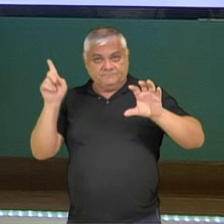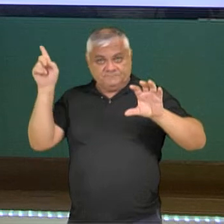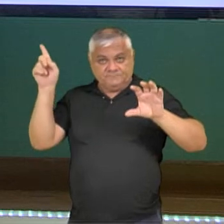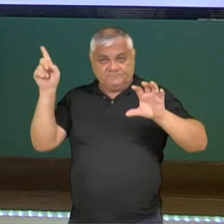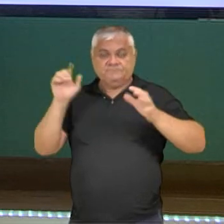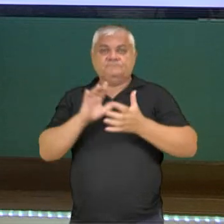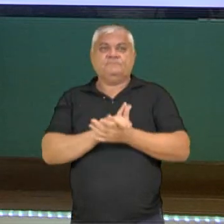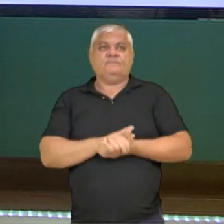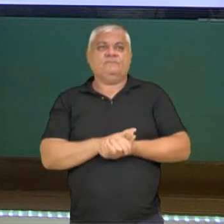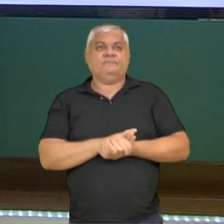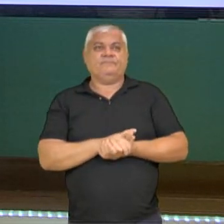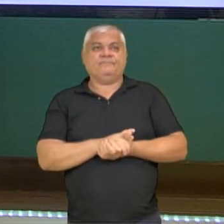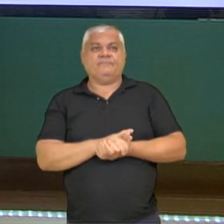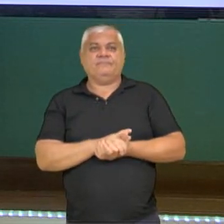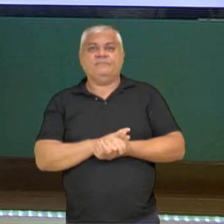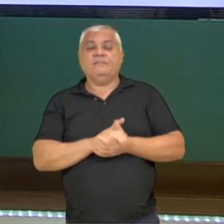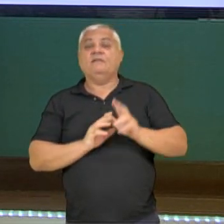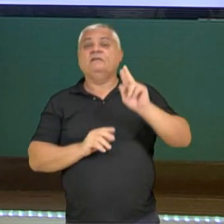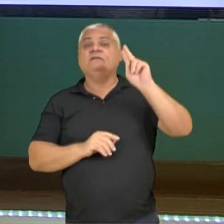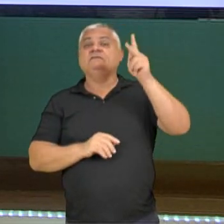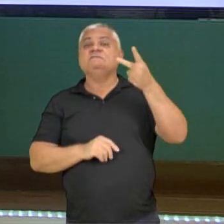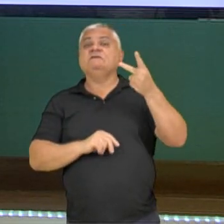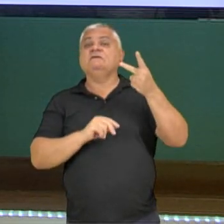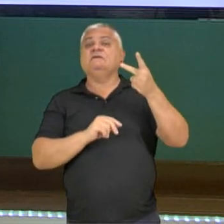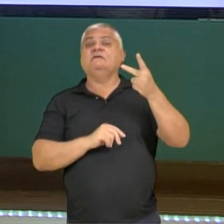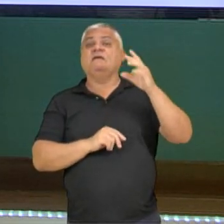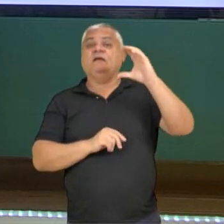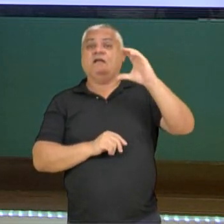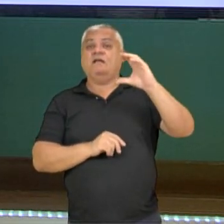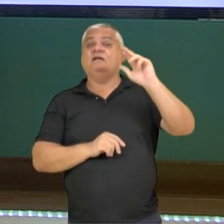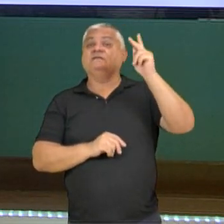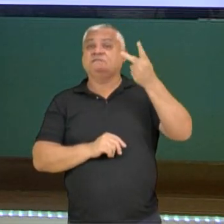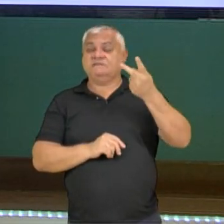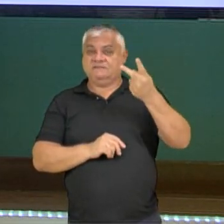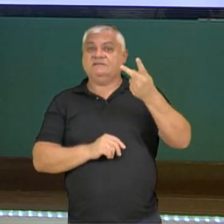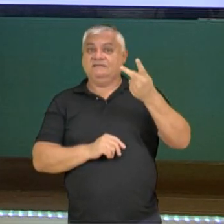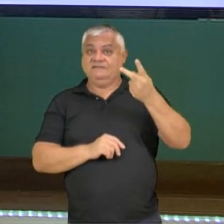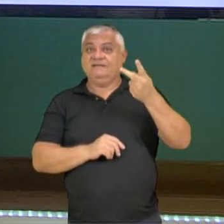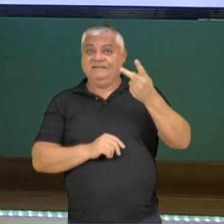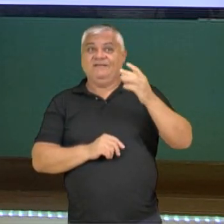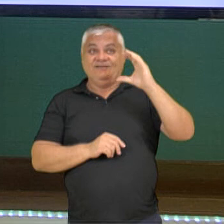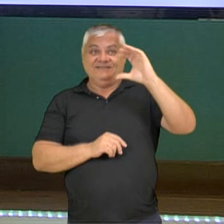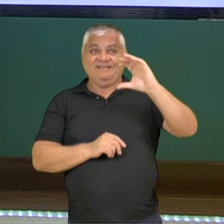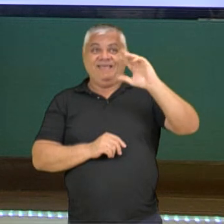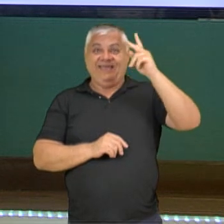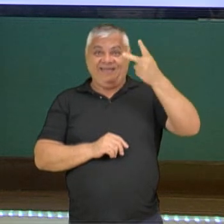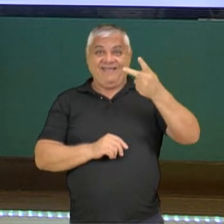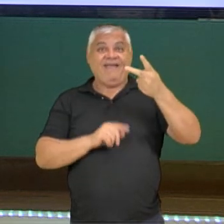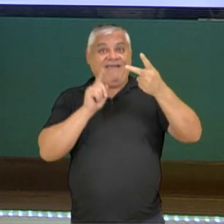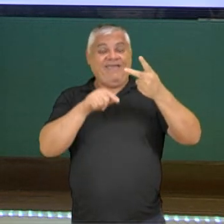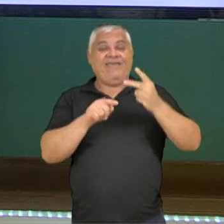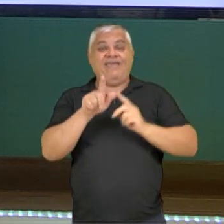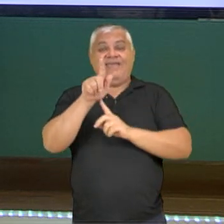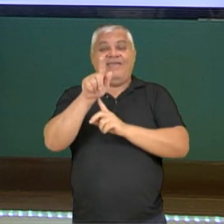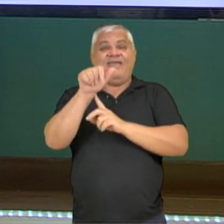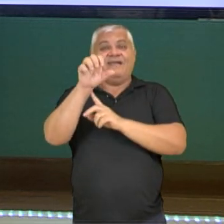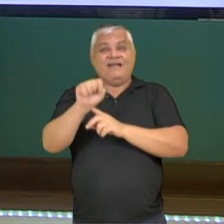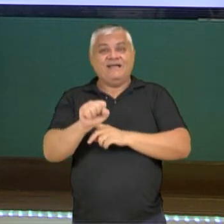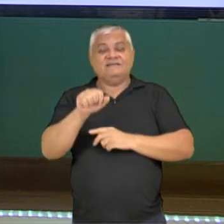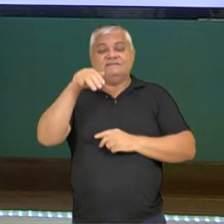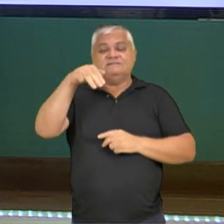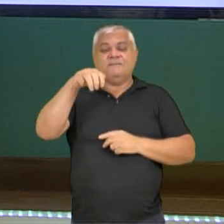química orgânica. A representação da substância gás metano, o gás metano, esse